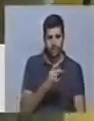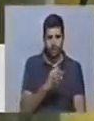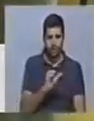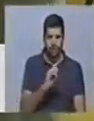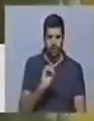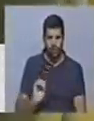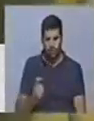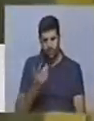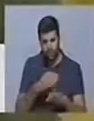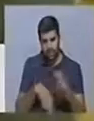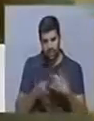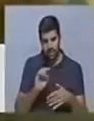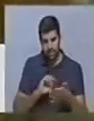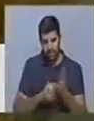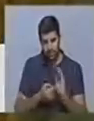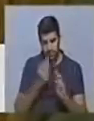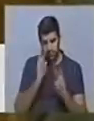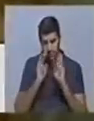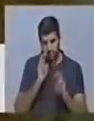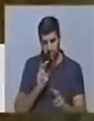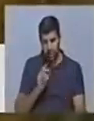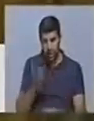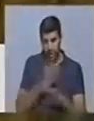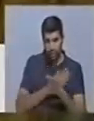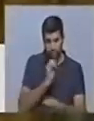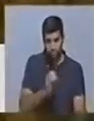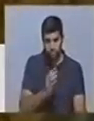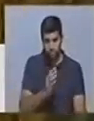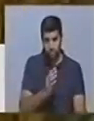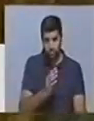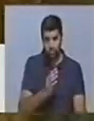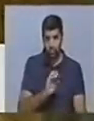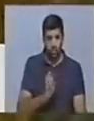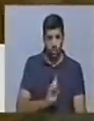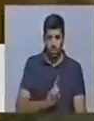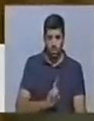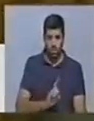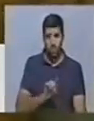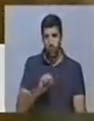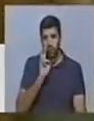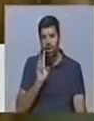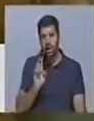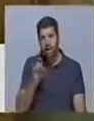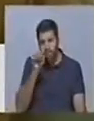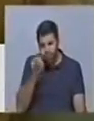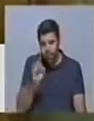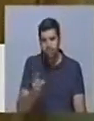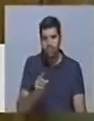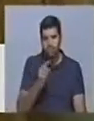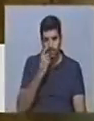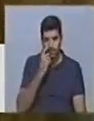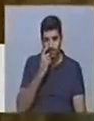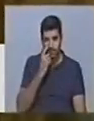Olha, foi a primeira vez que tu fizeste este exame visual? Sim. Nunca tinhas feito, então? Não? Sim? Não. O que é que tu viste ali dentro? Explica-nos lá.